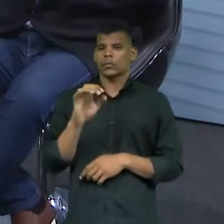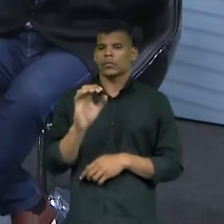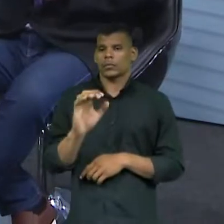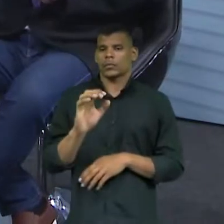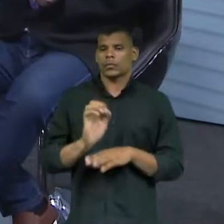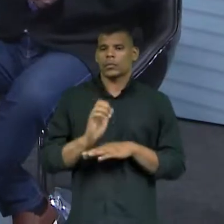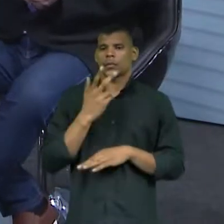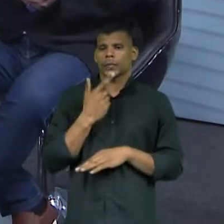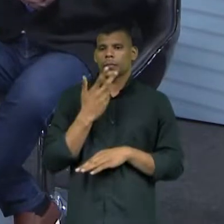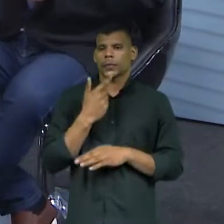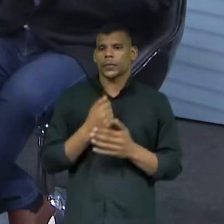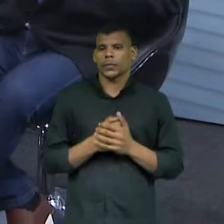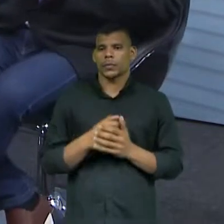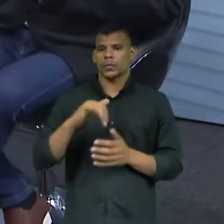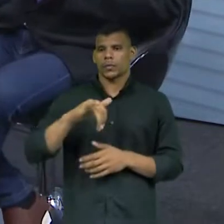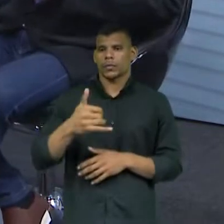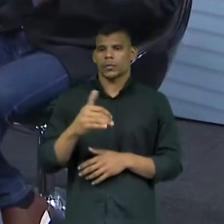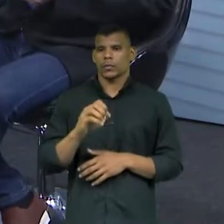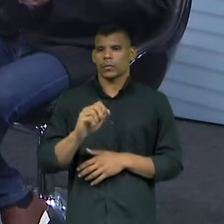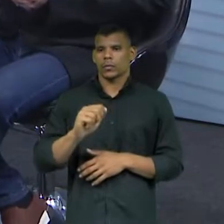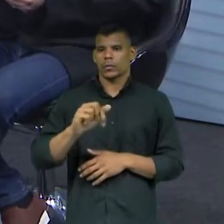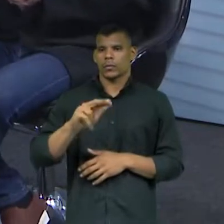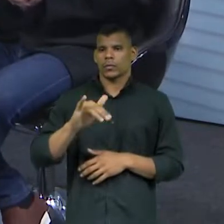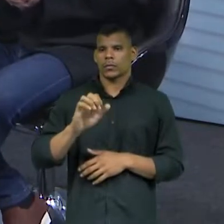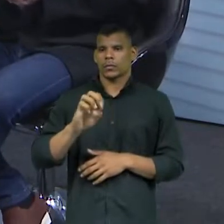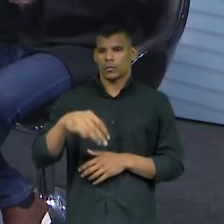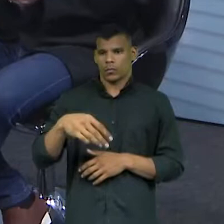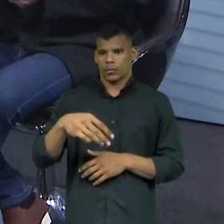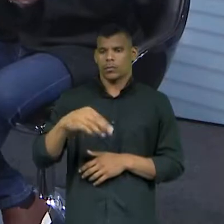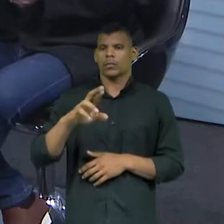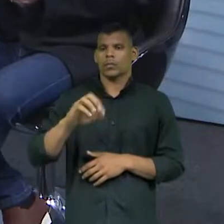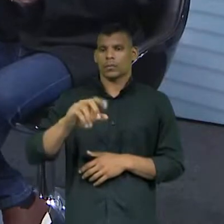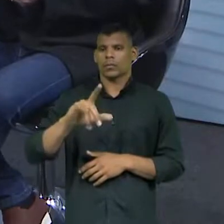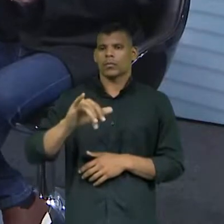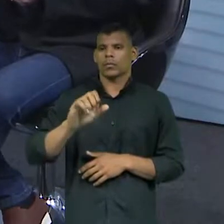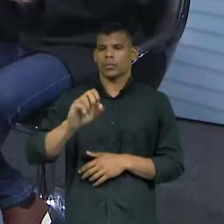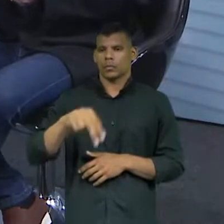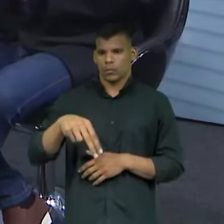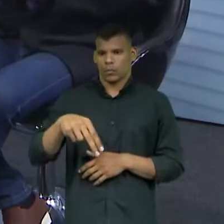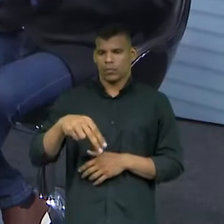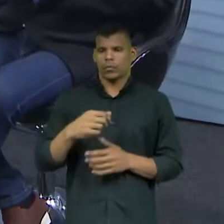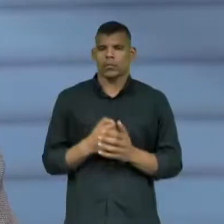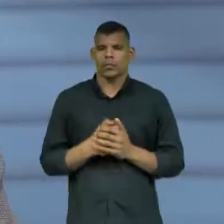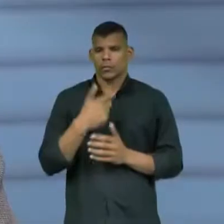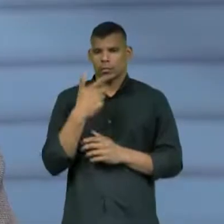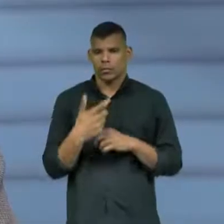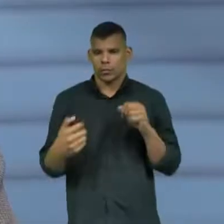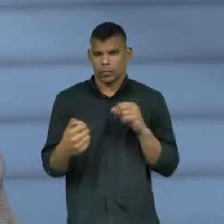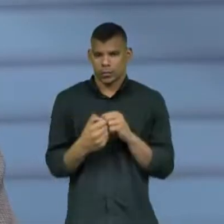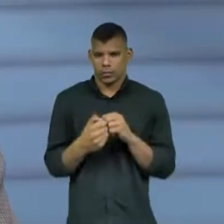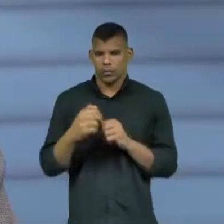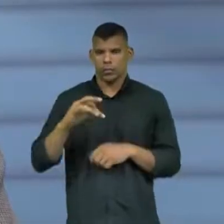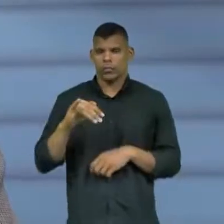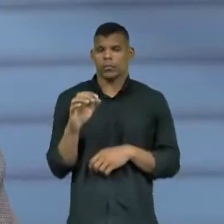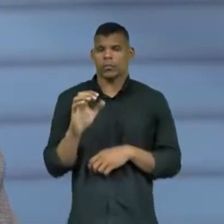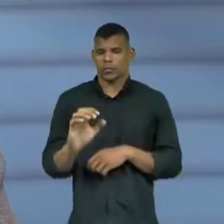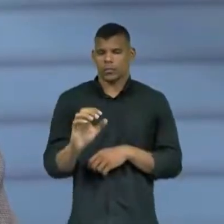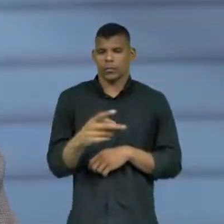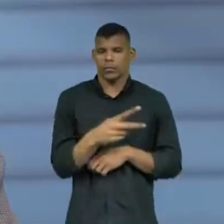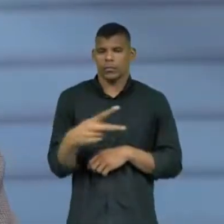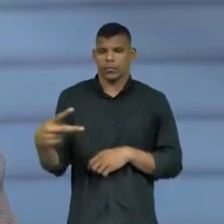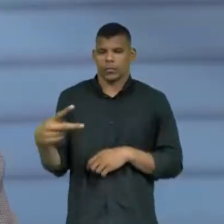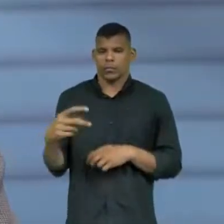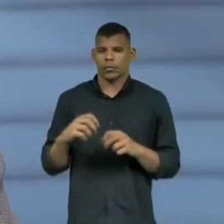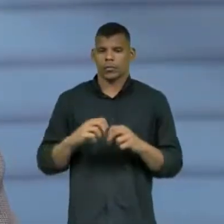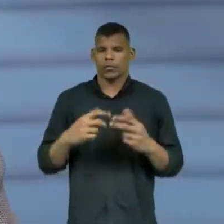Estado do Ceará, Joaquim Rolim. Ele está aqui comigo, o Joaquim Rolim, que é o coordenador de energia da FIEC, é presidente